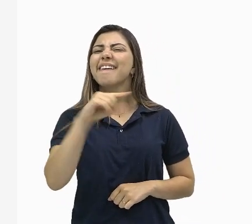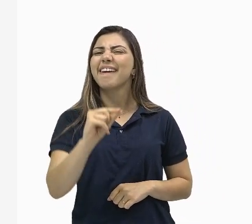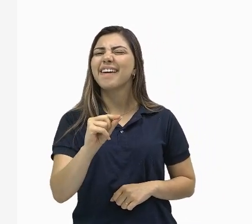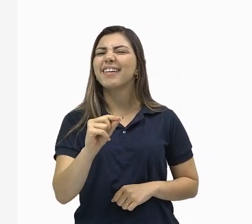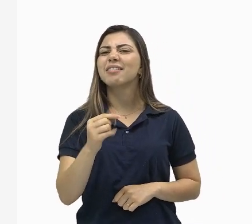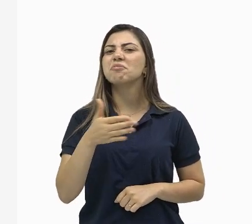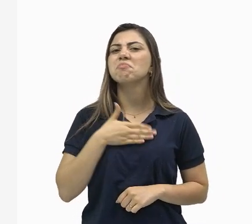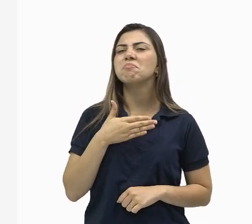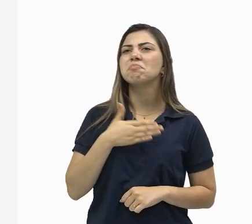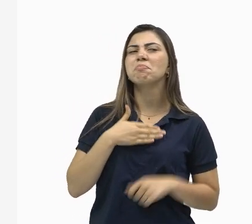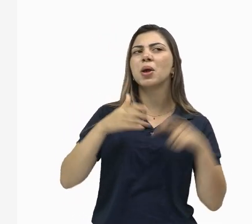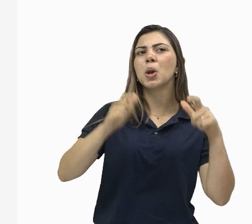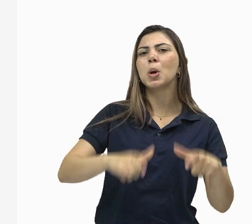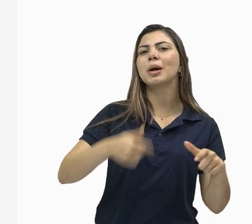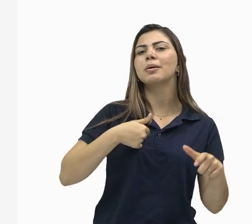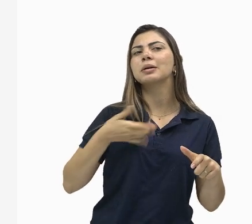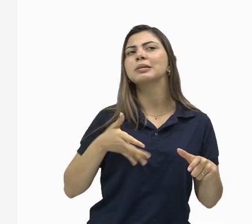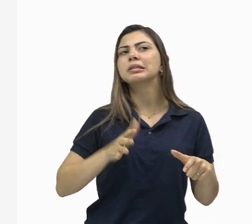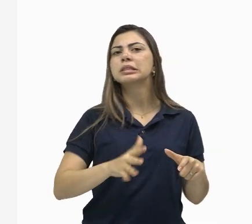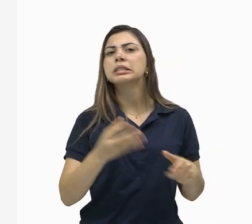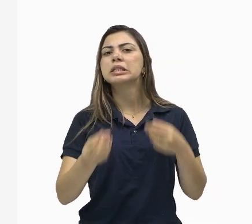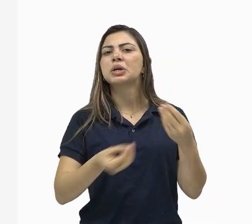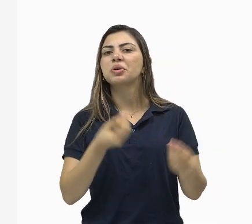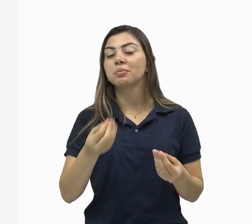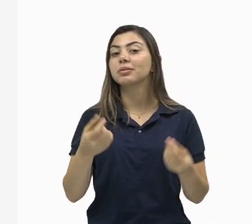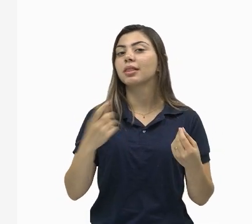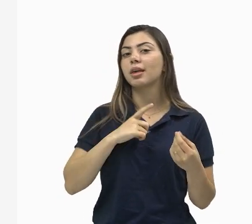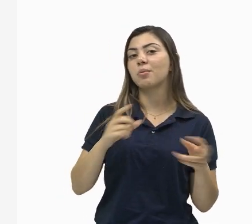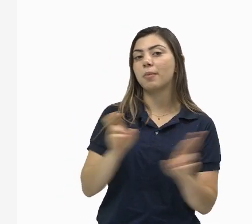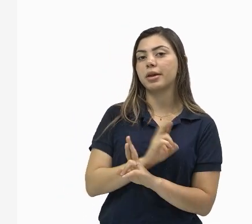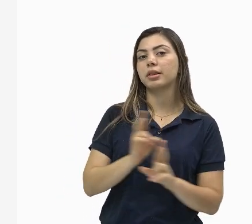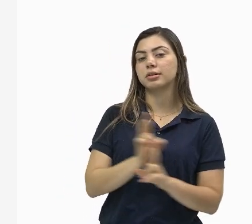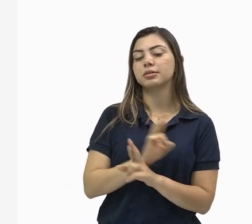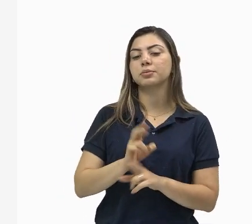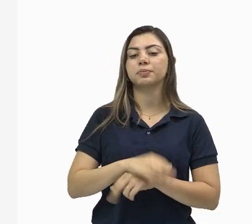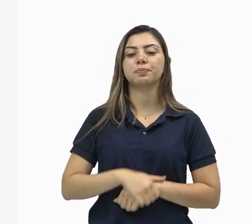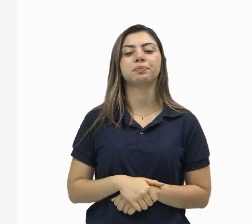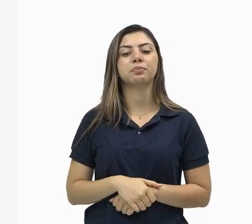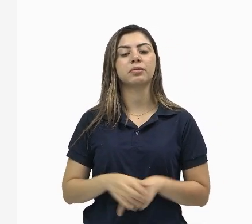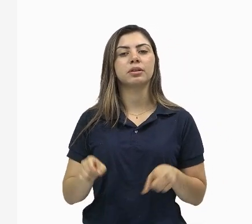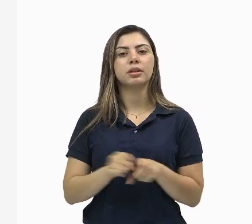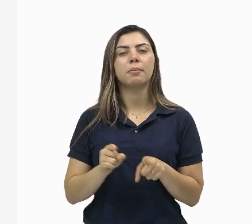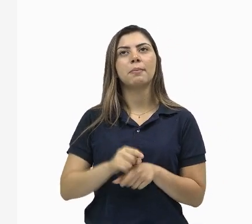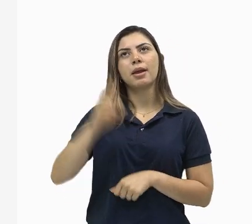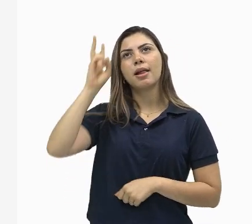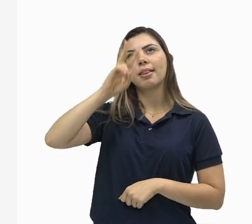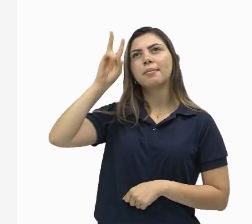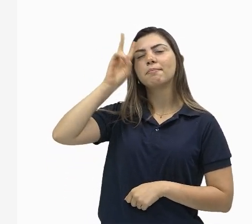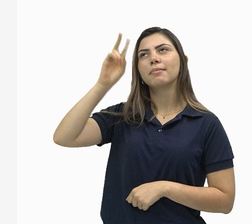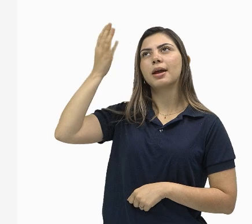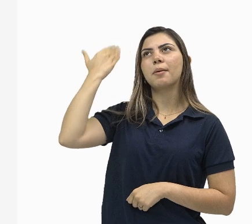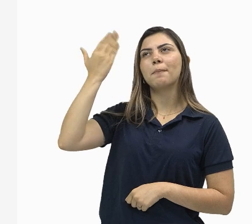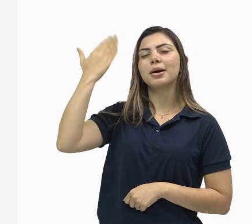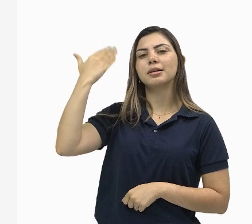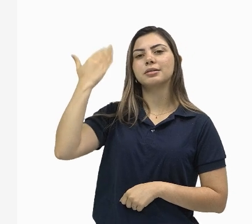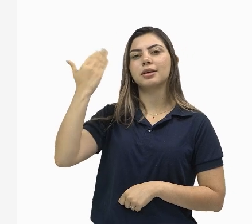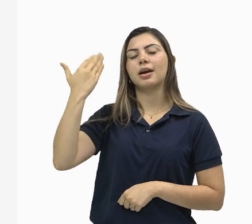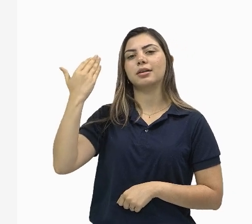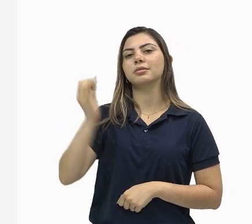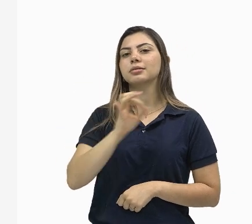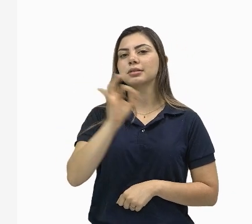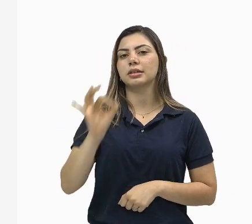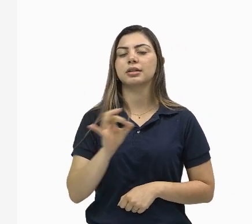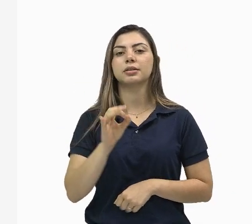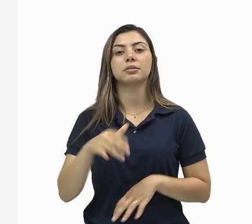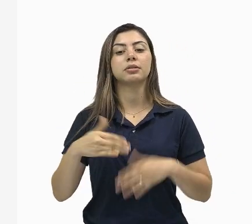minha terra, eu vou tentar fazer uma relação com isso. Também vou fazer resgate do passado, dualismo, eu vou